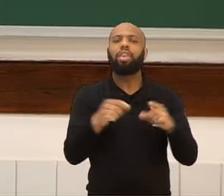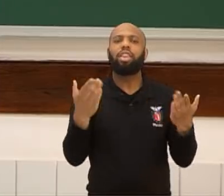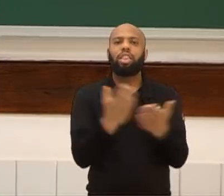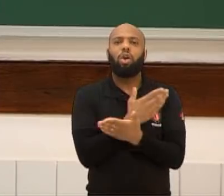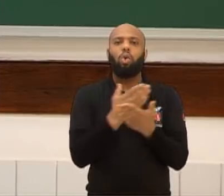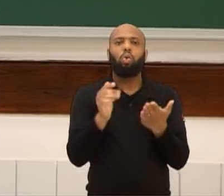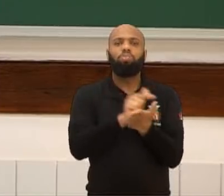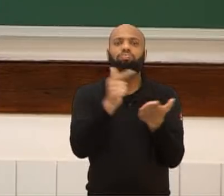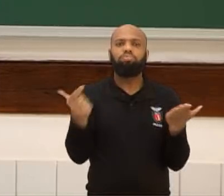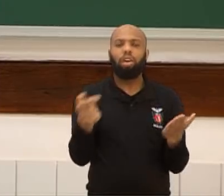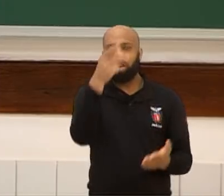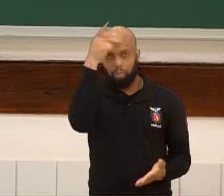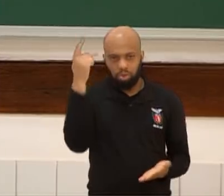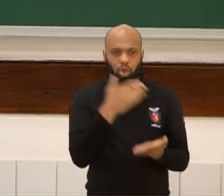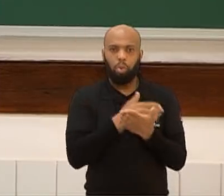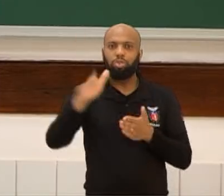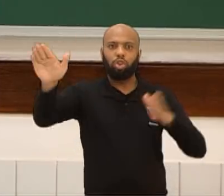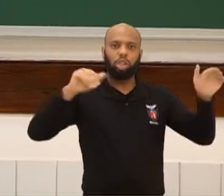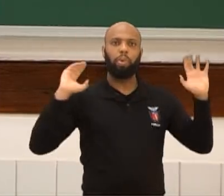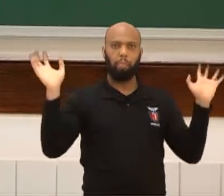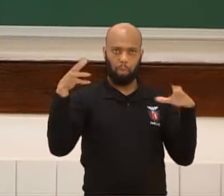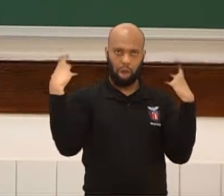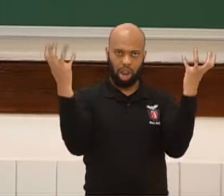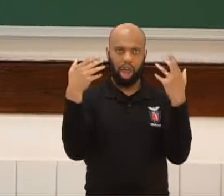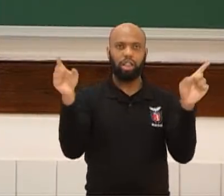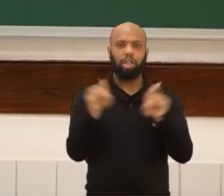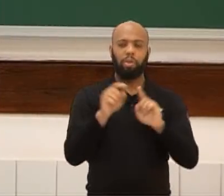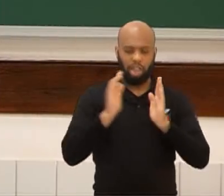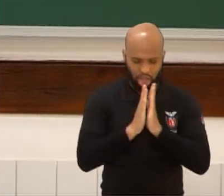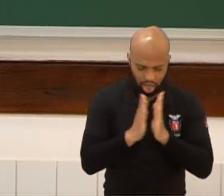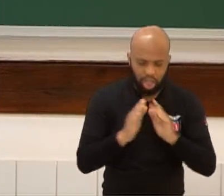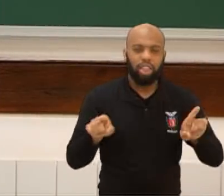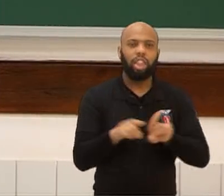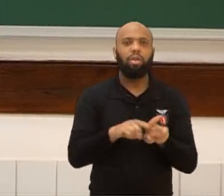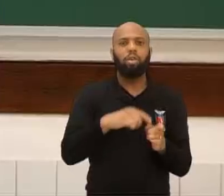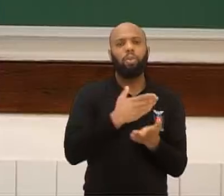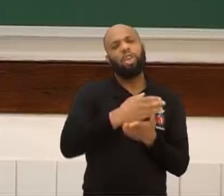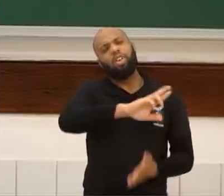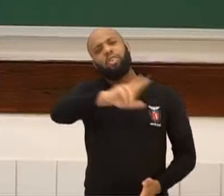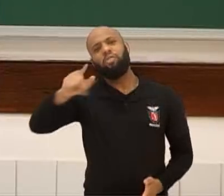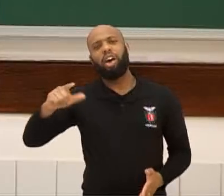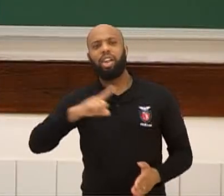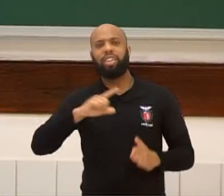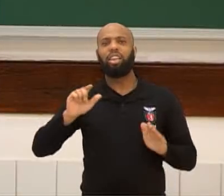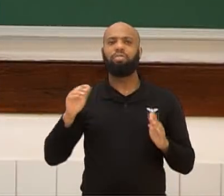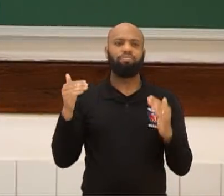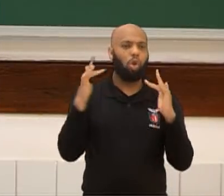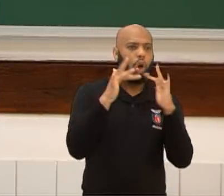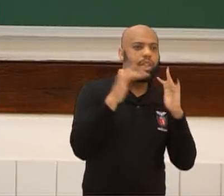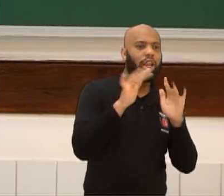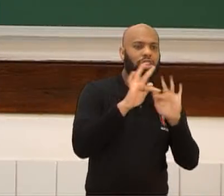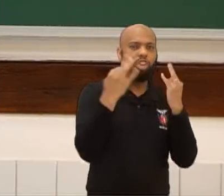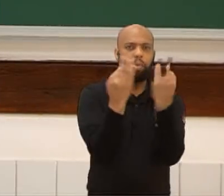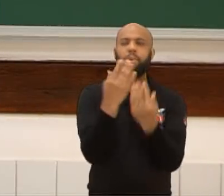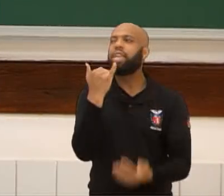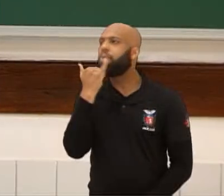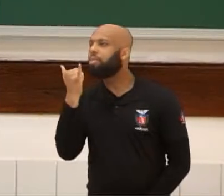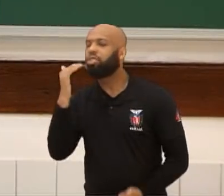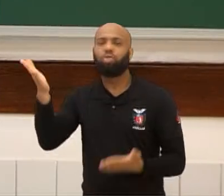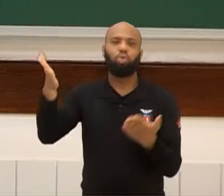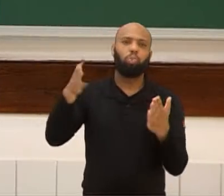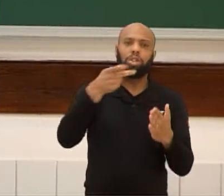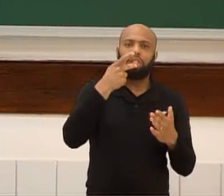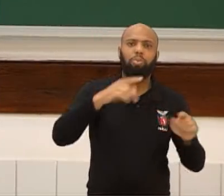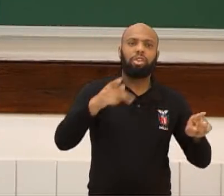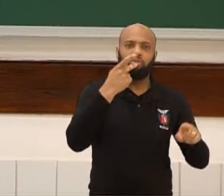reportagens contando que as pessoas começaram a chamar a ambulância, começaram a rezar, começaram a entrar em contato com a família, se despedir da família, que elas